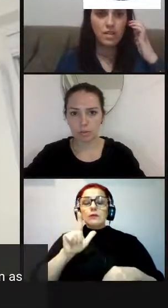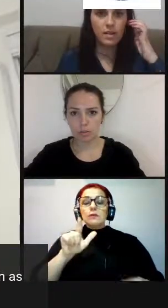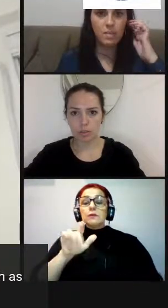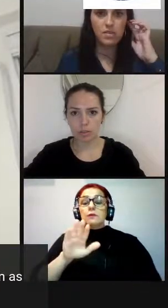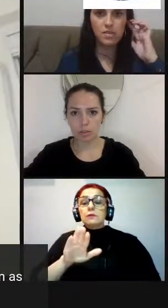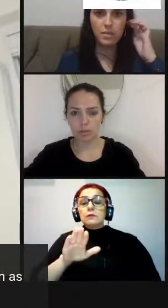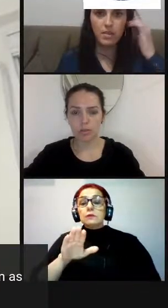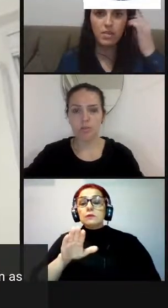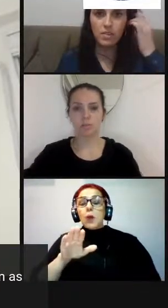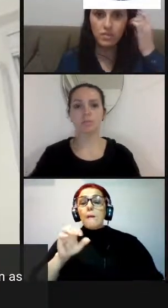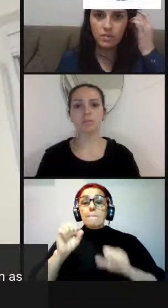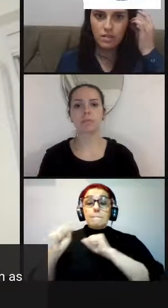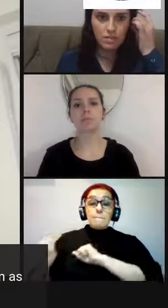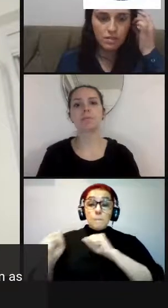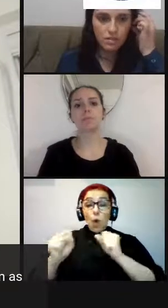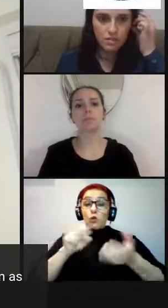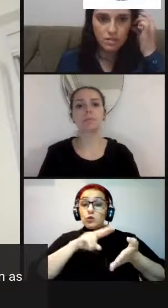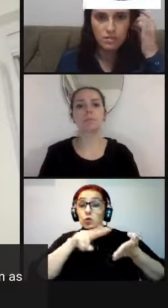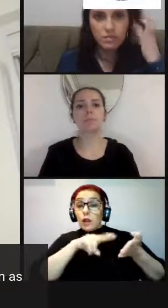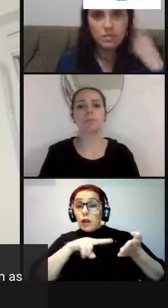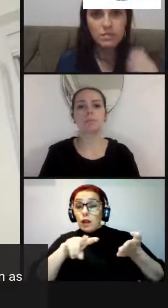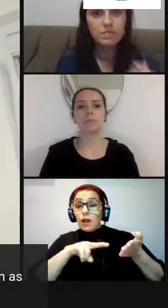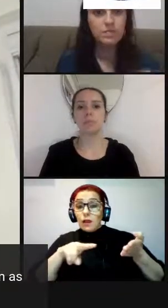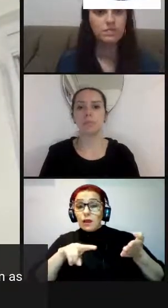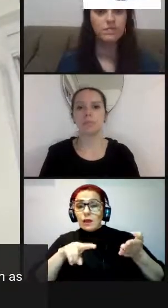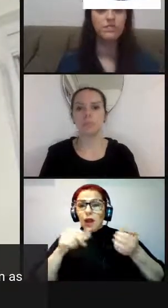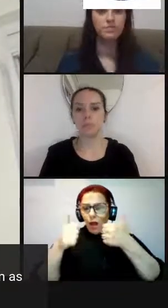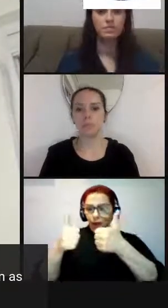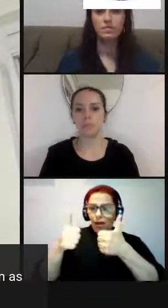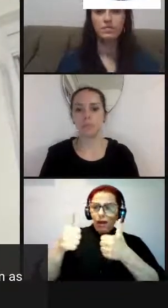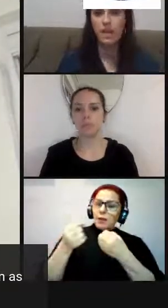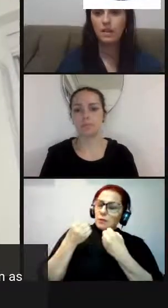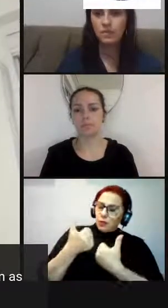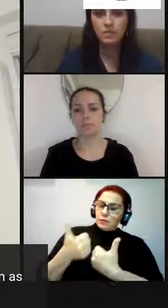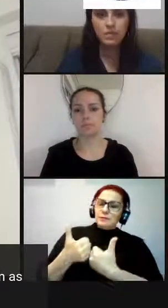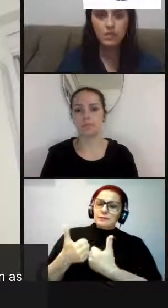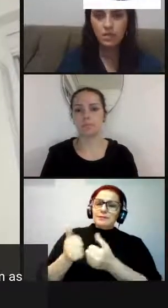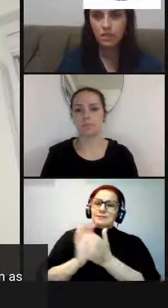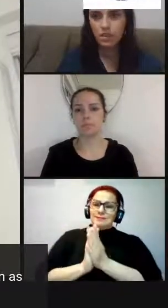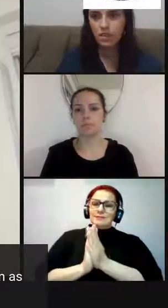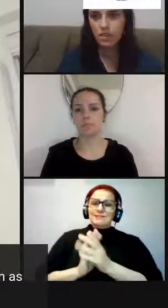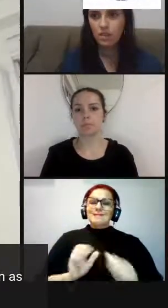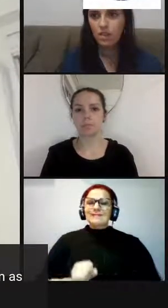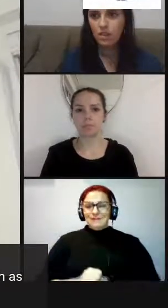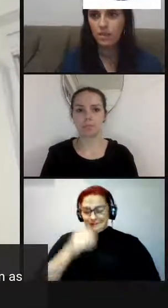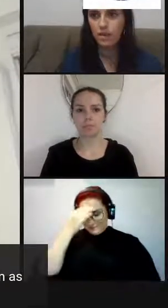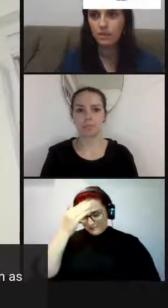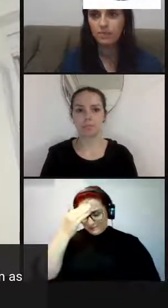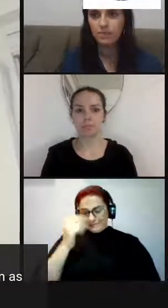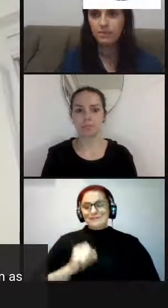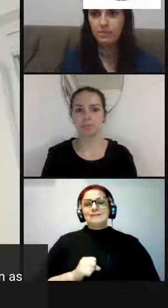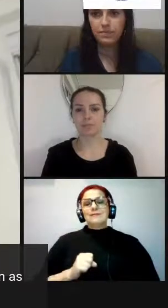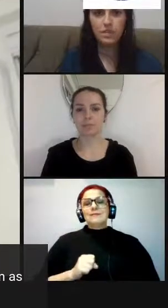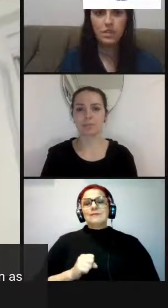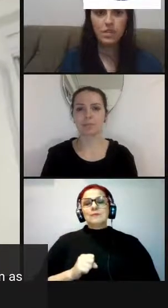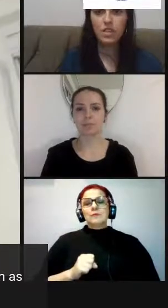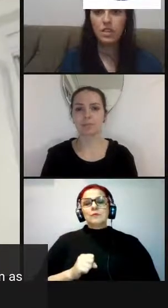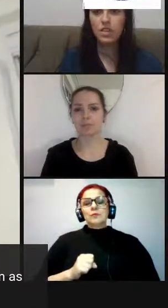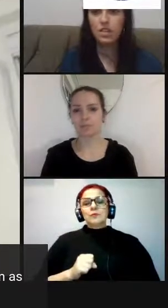a nossa Pois é eu posso ler para ti Ah tá pode ser eu agradeço